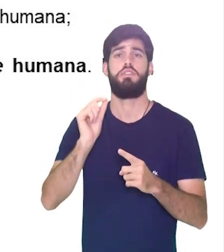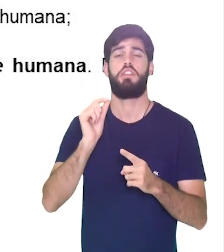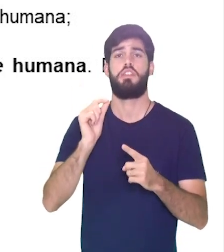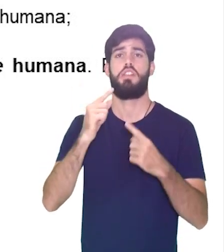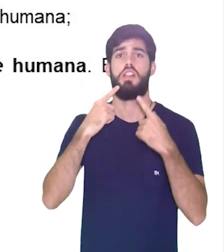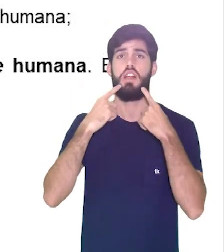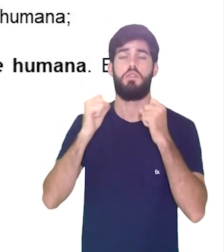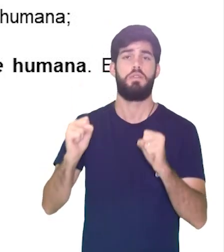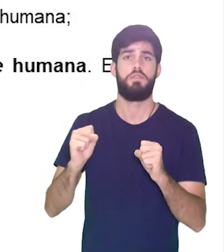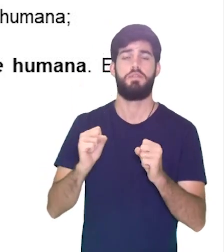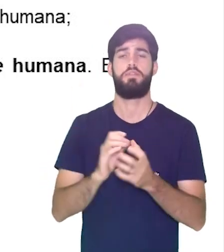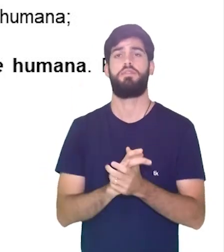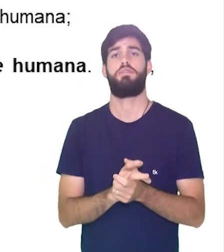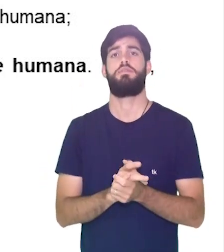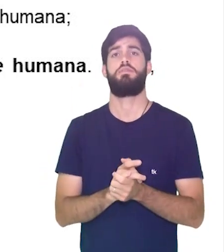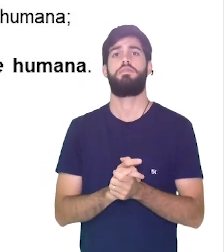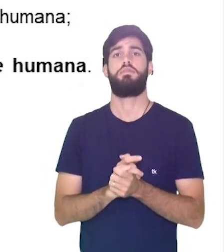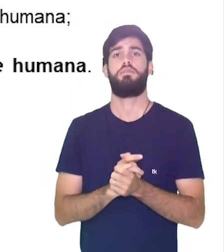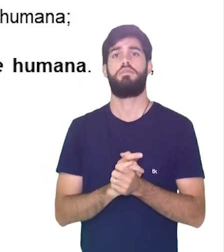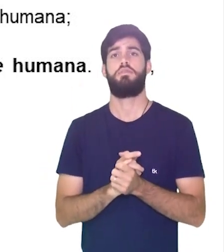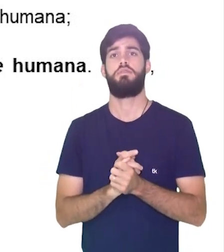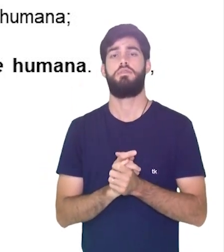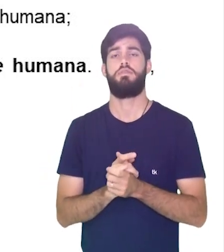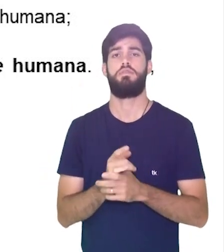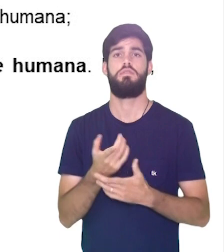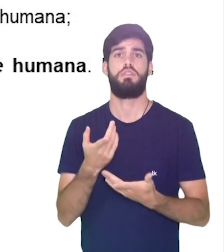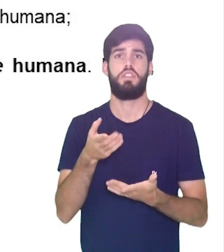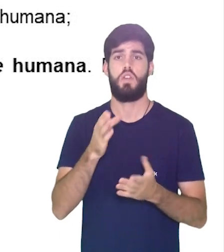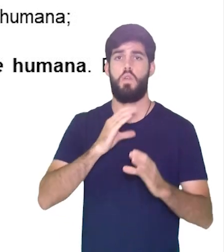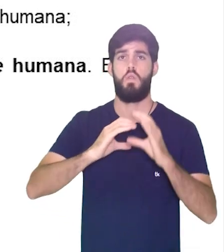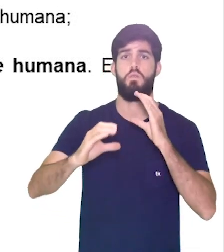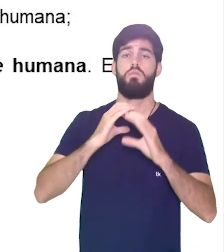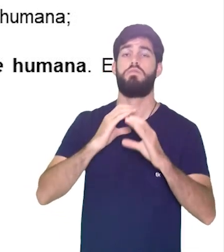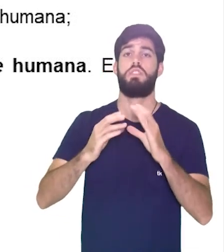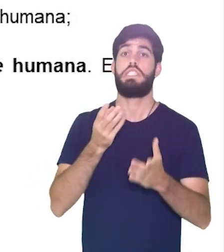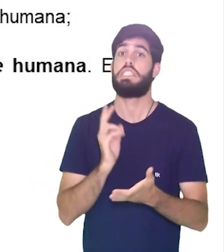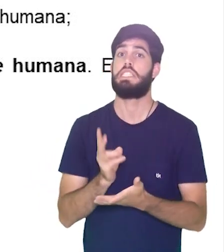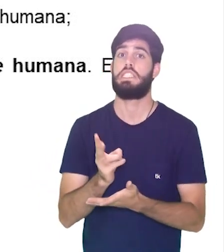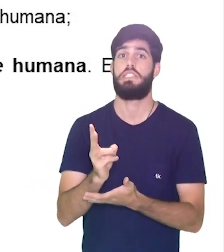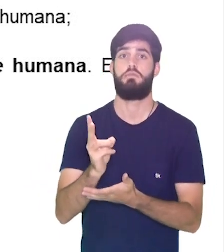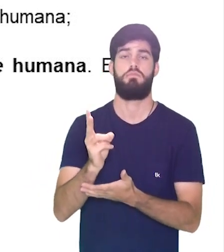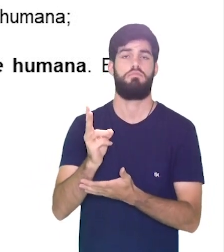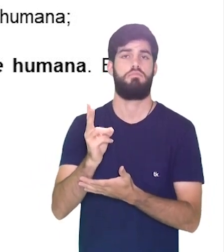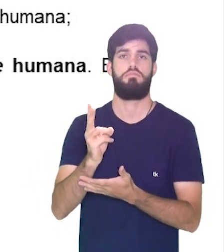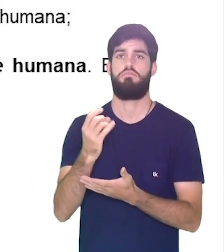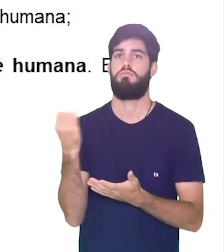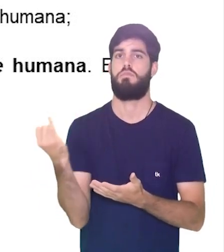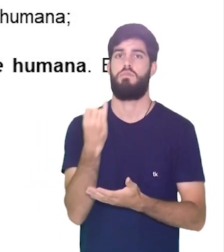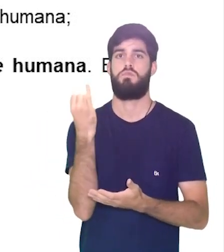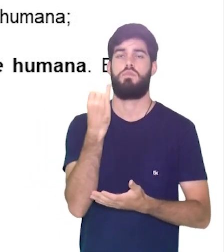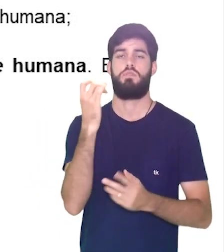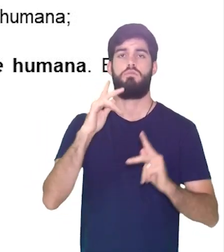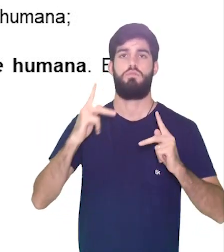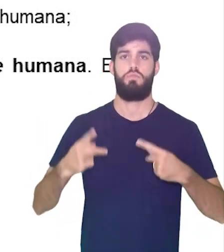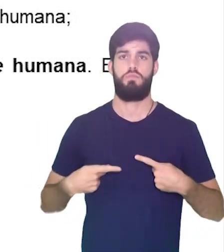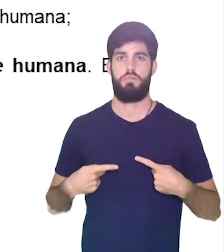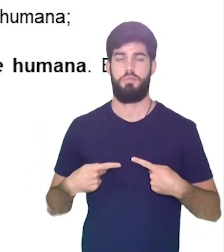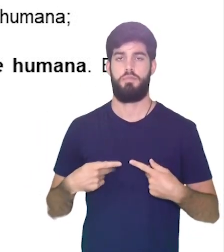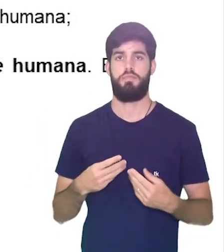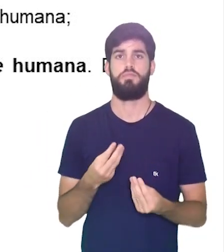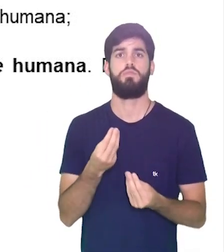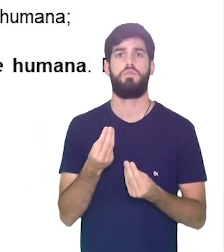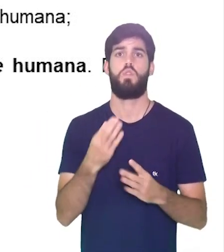a comunicação humana, que o comunicar-se sempre foi e sempre será uma necessidade